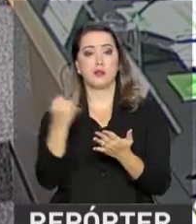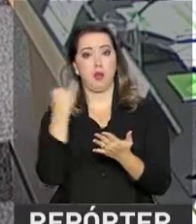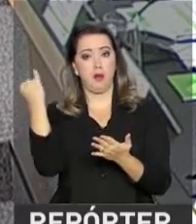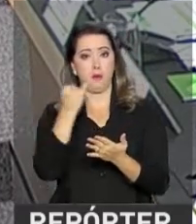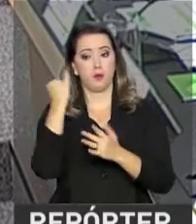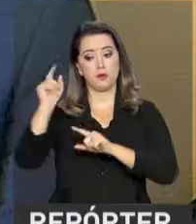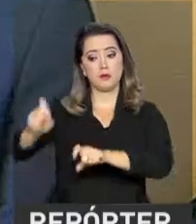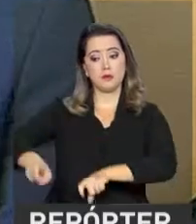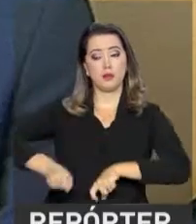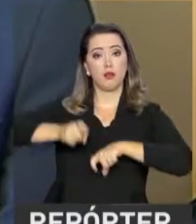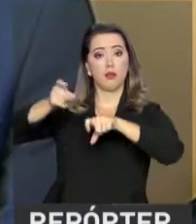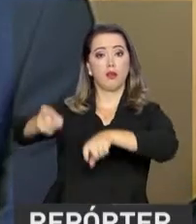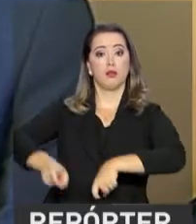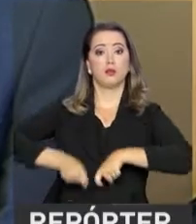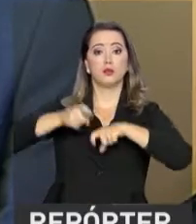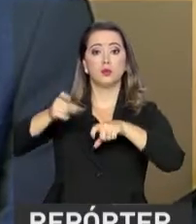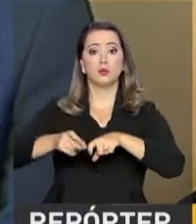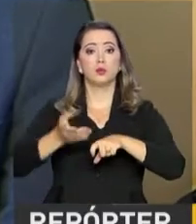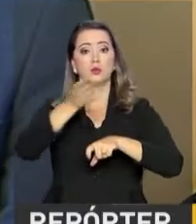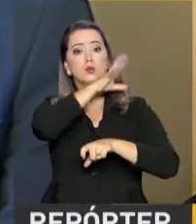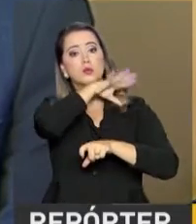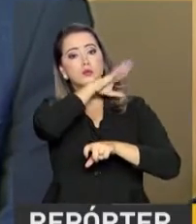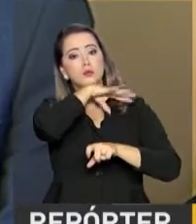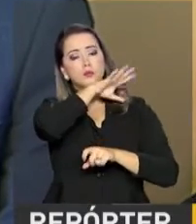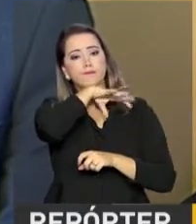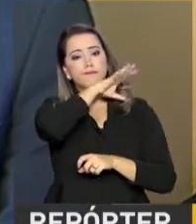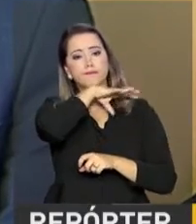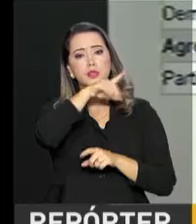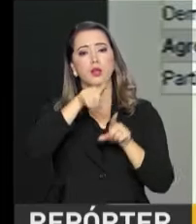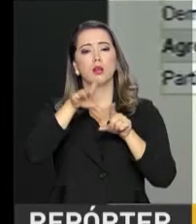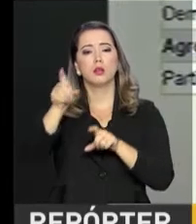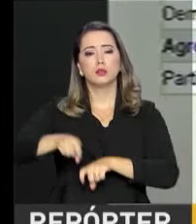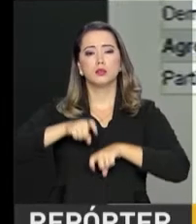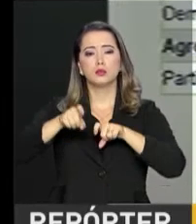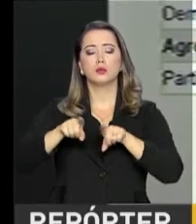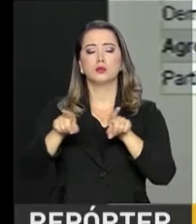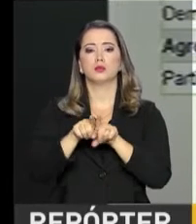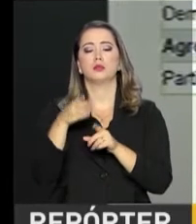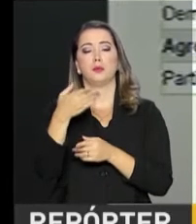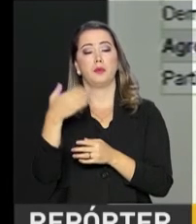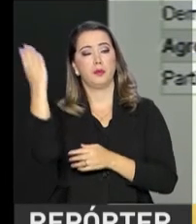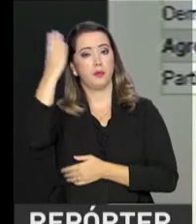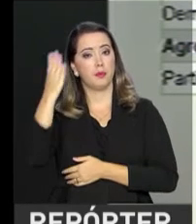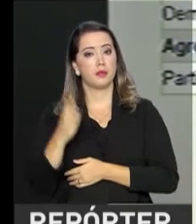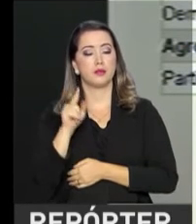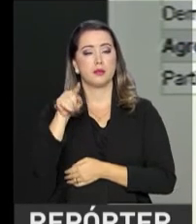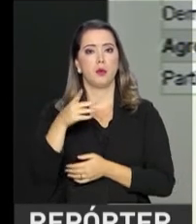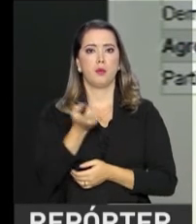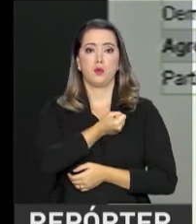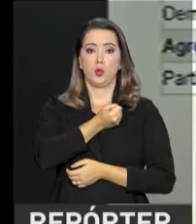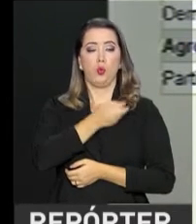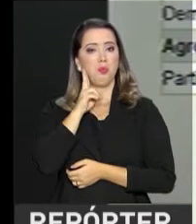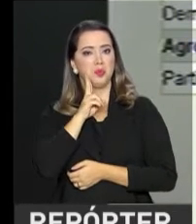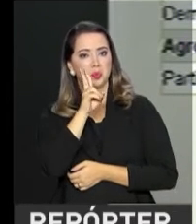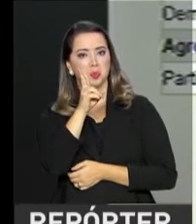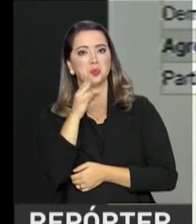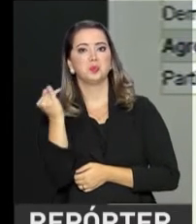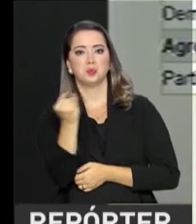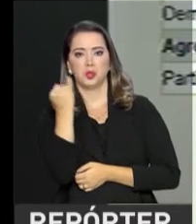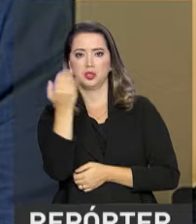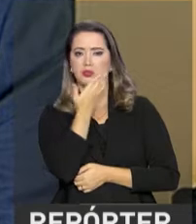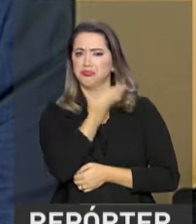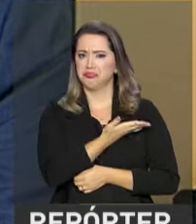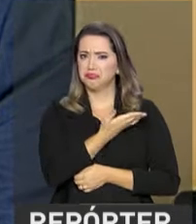importância da da pecuária do agronegócio para o cenário brasileiro é pelos números que nós estamos aqui mostrando